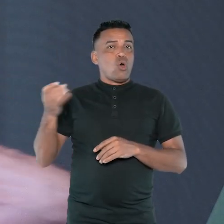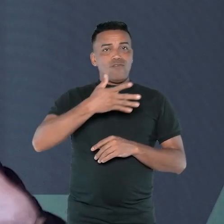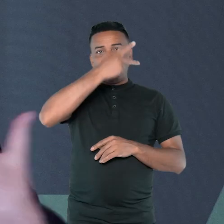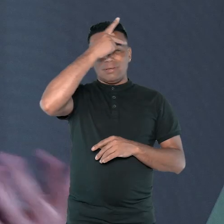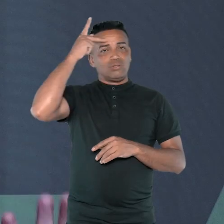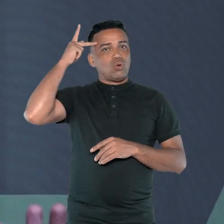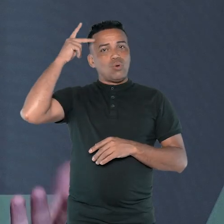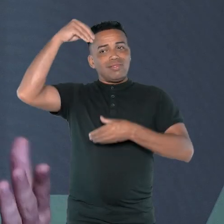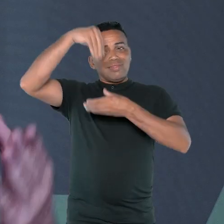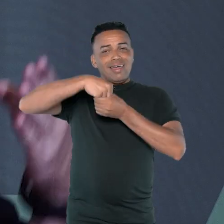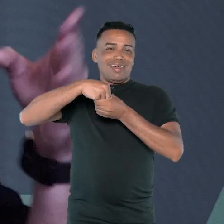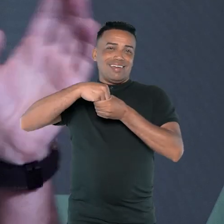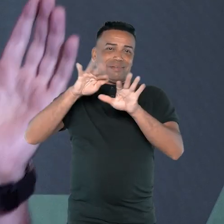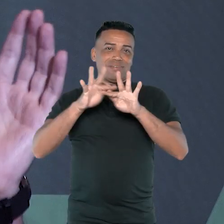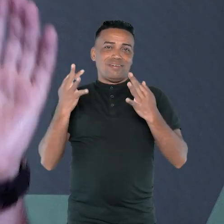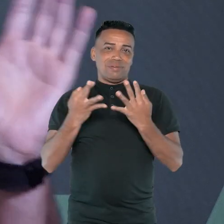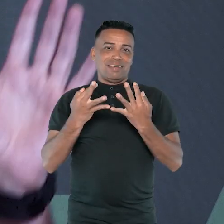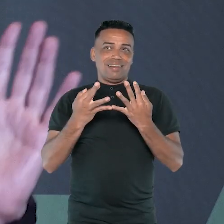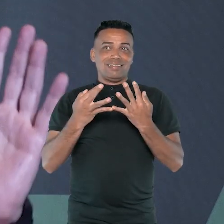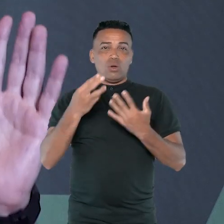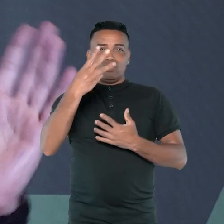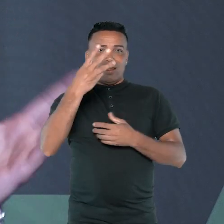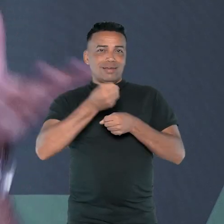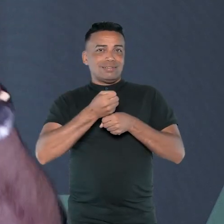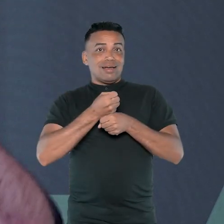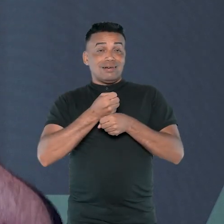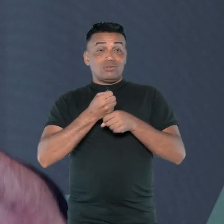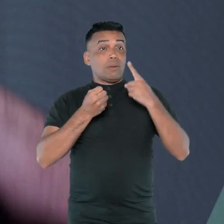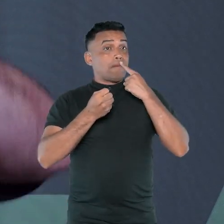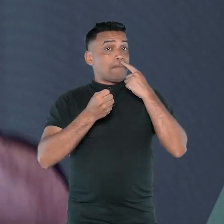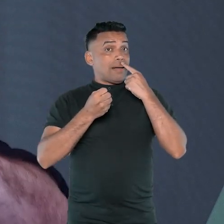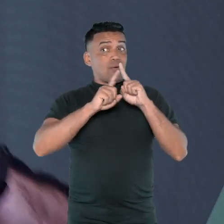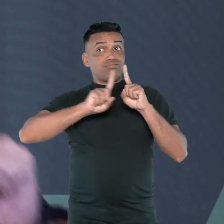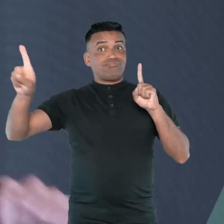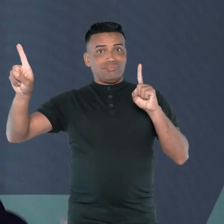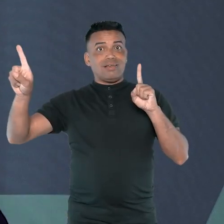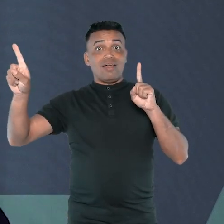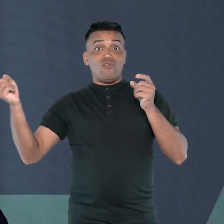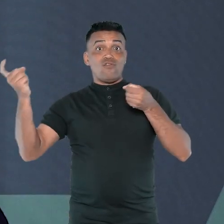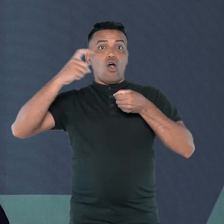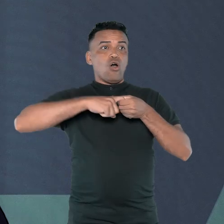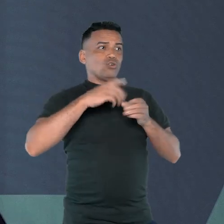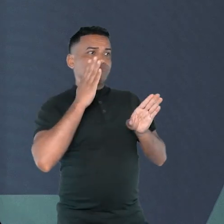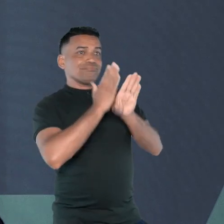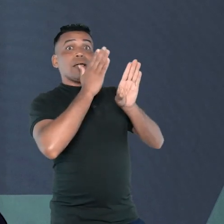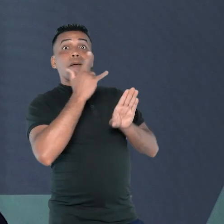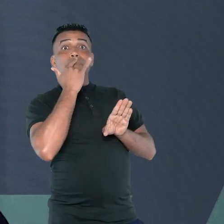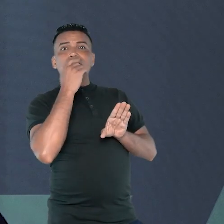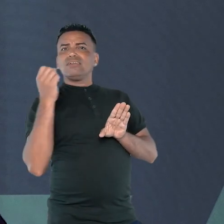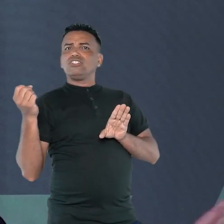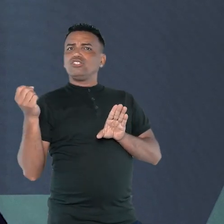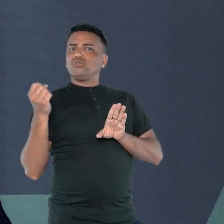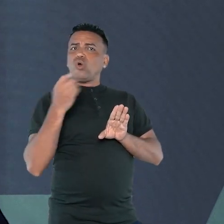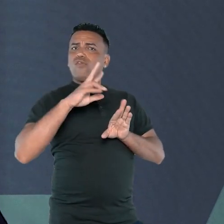na minha família, quando eu fico 3 anos longe do meu pai e eu encontro um novo homem. E aí a